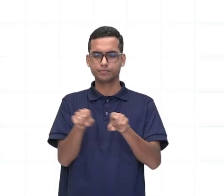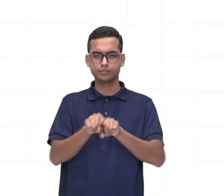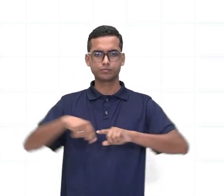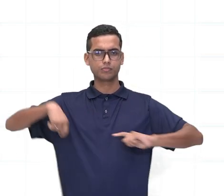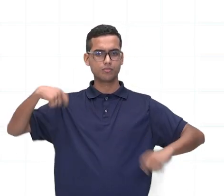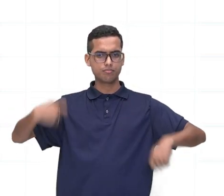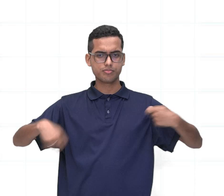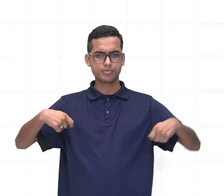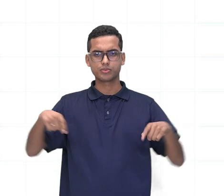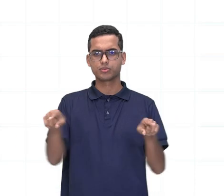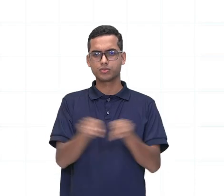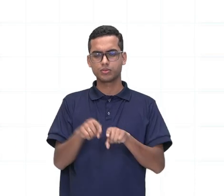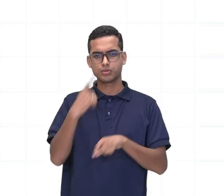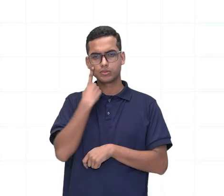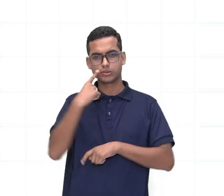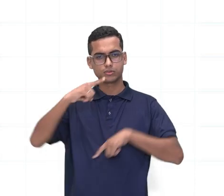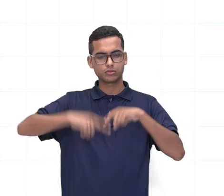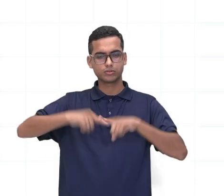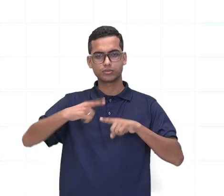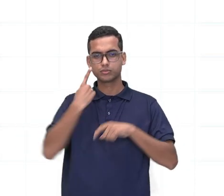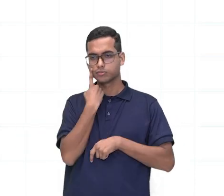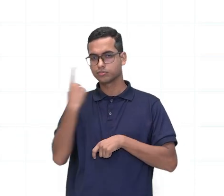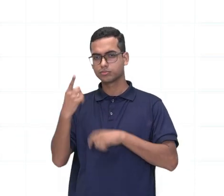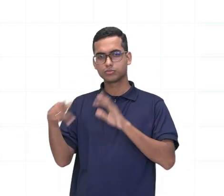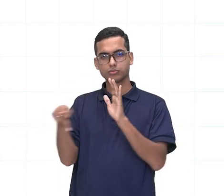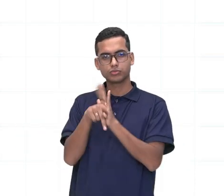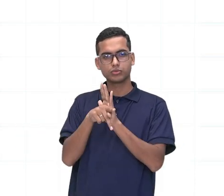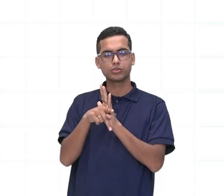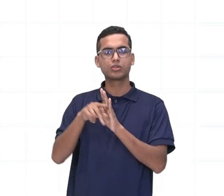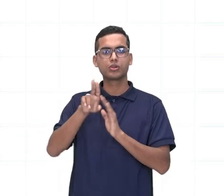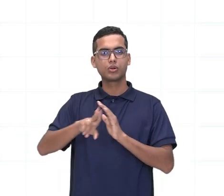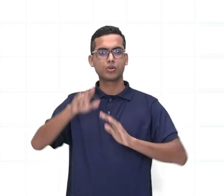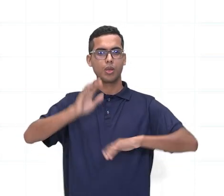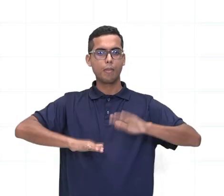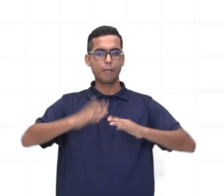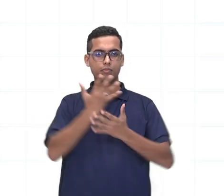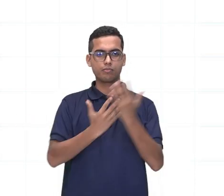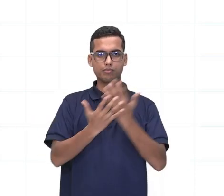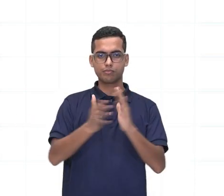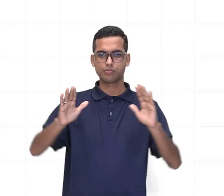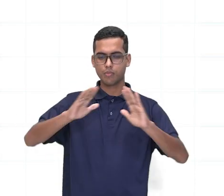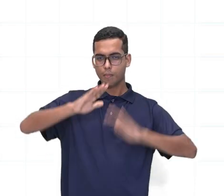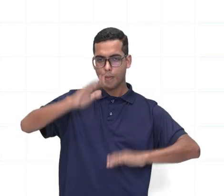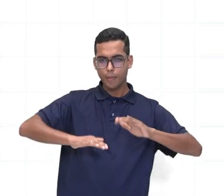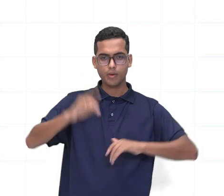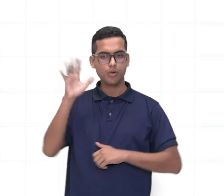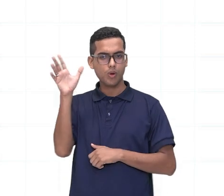instrumentos membranofones, que são os instrumentos de percussão. Vamos ouvi-lo?